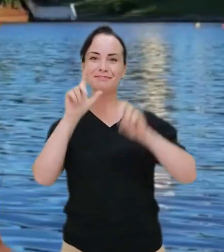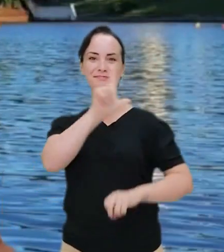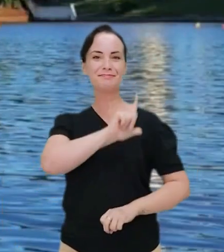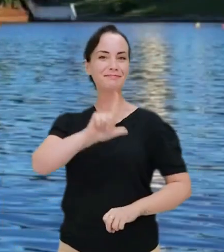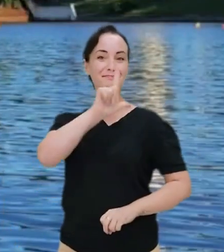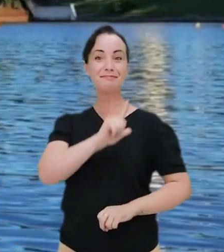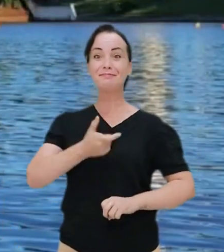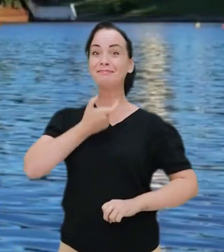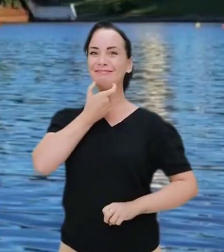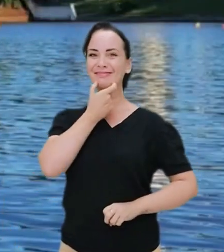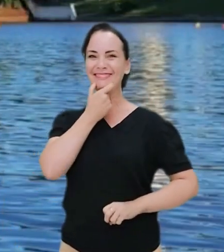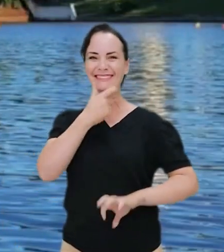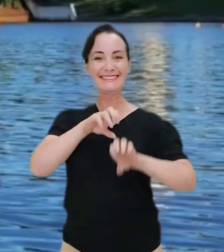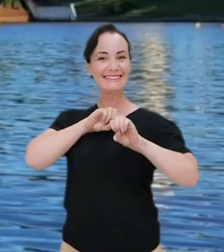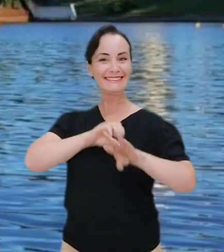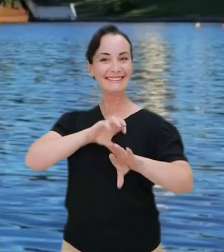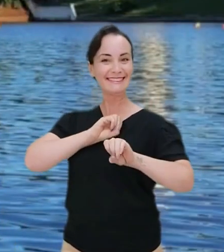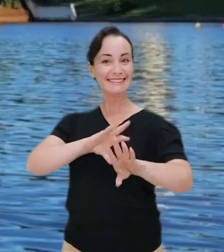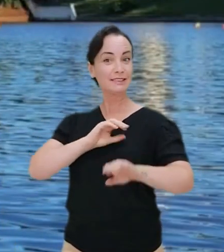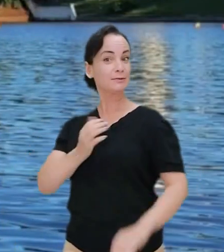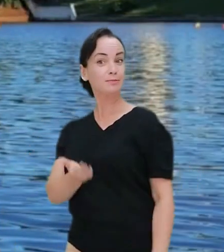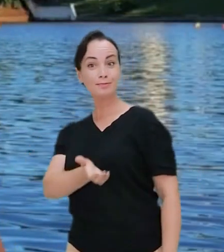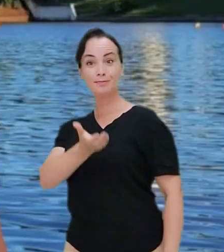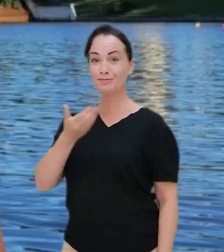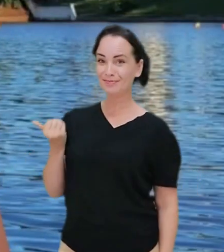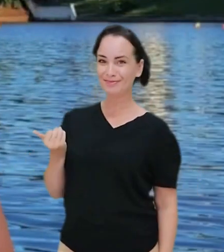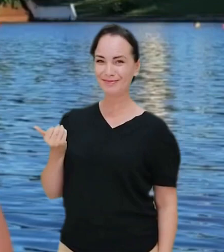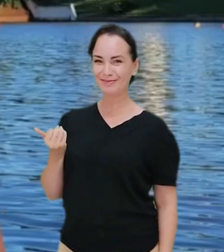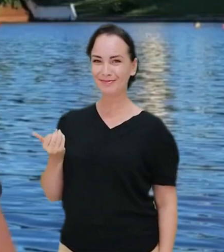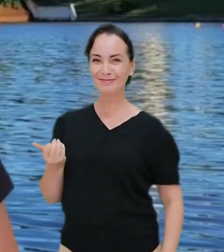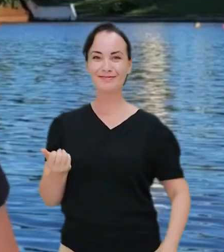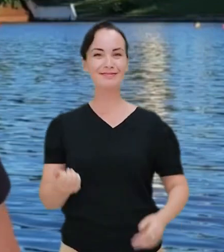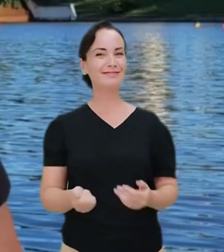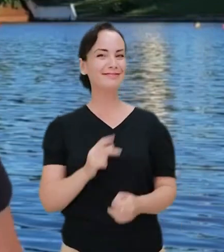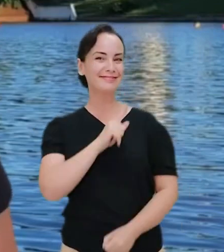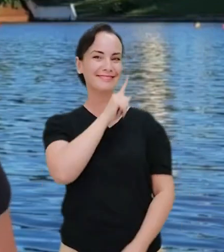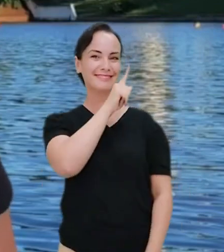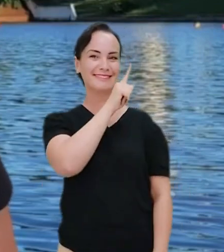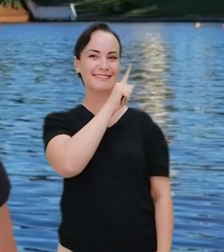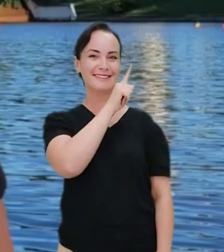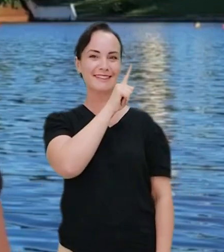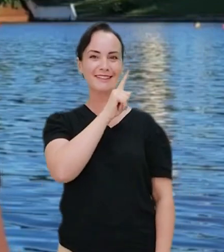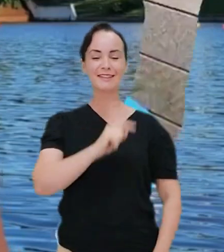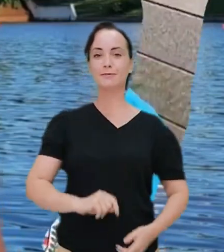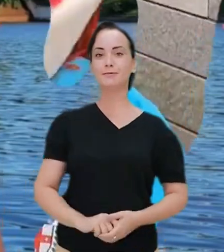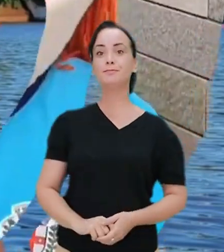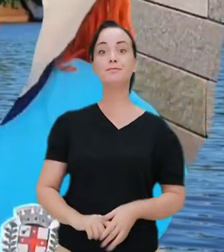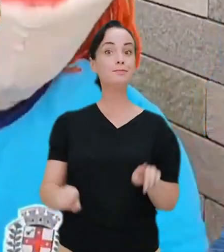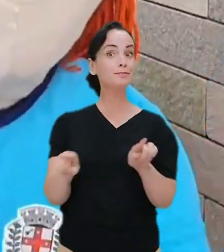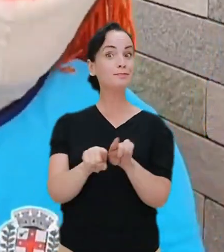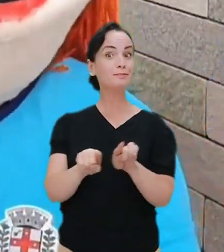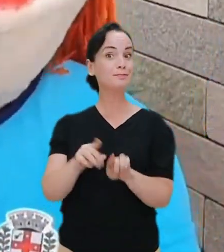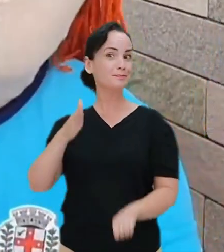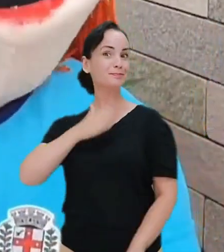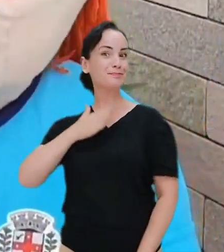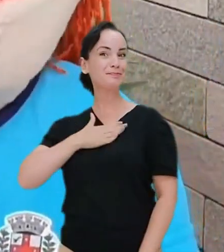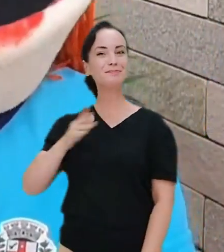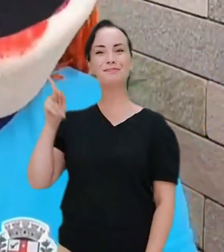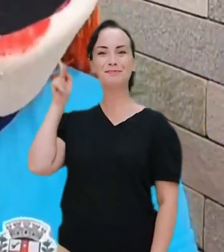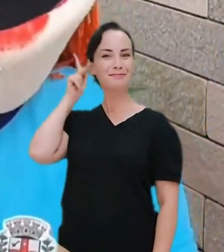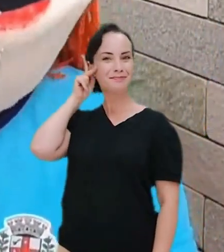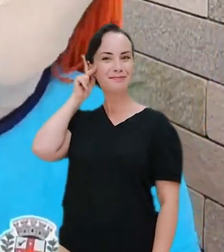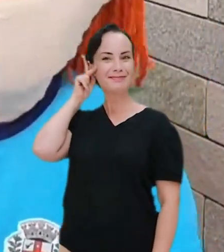Londrina com muito inglês para você. Come on! Vem! Vem comigo, Teacher Edline! Vem comigo,